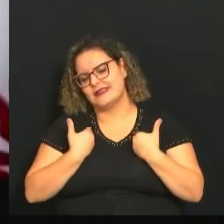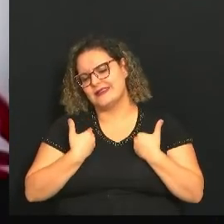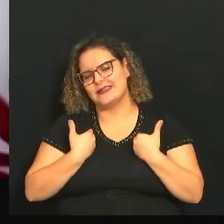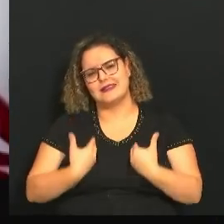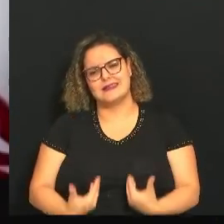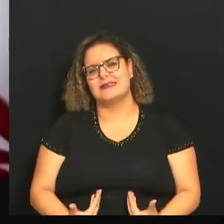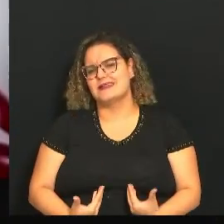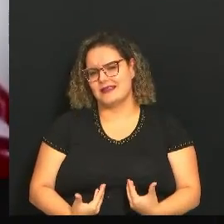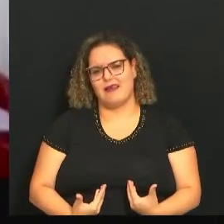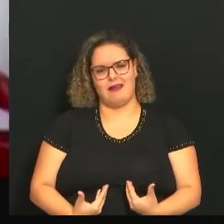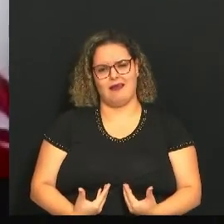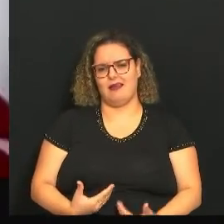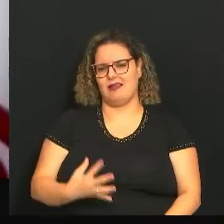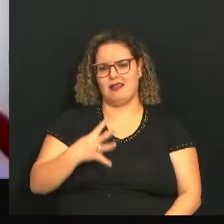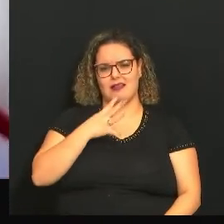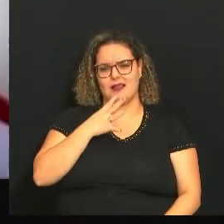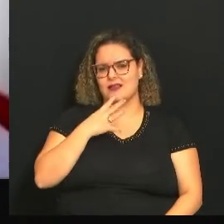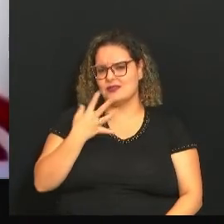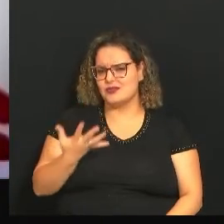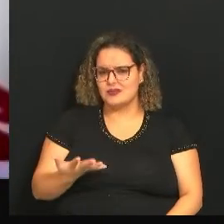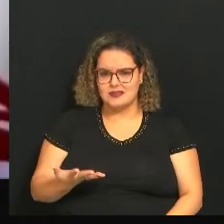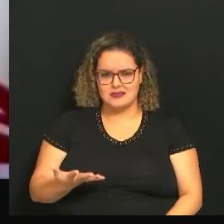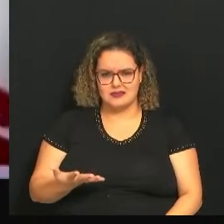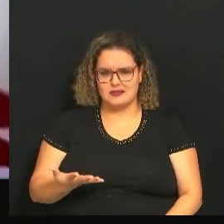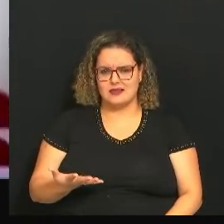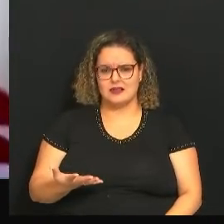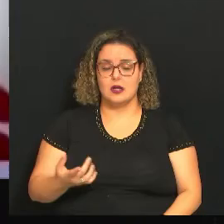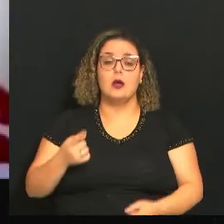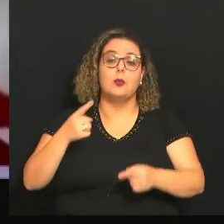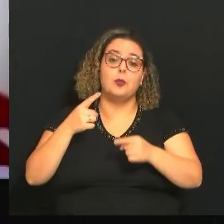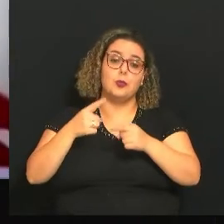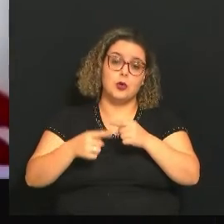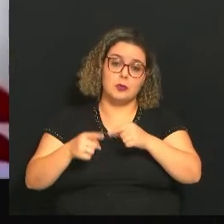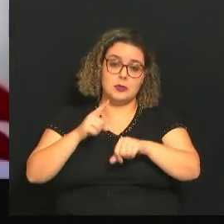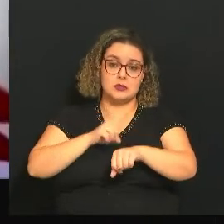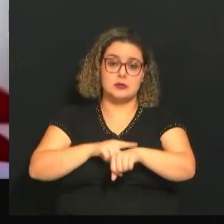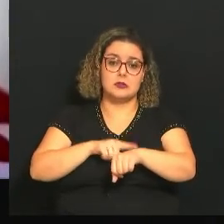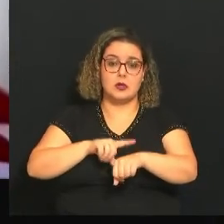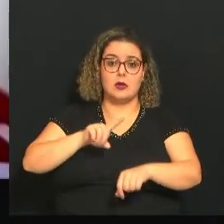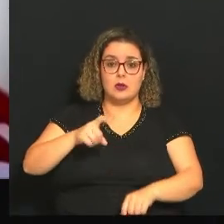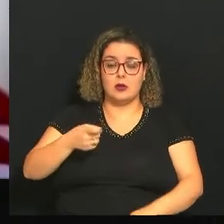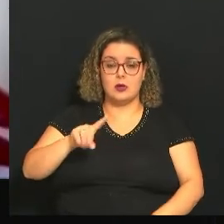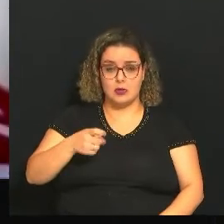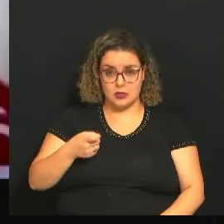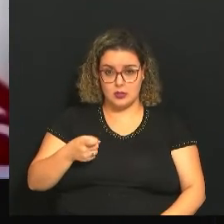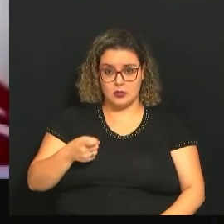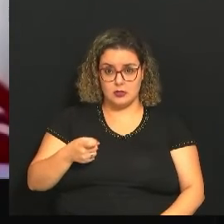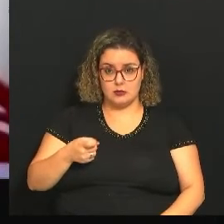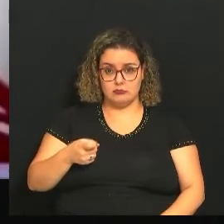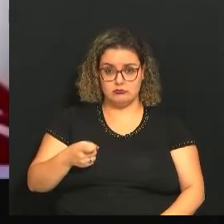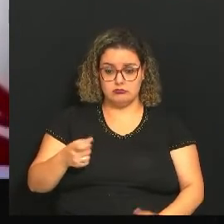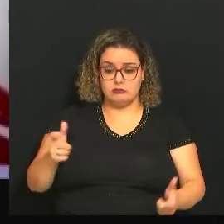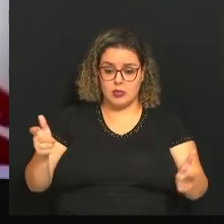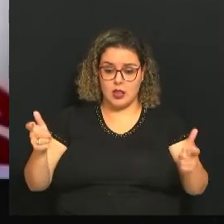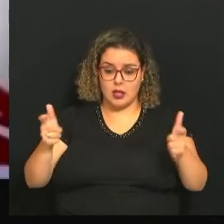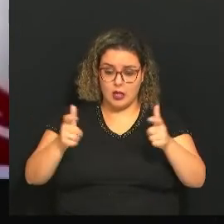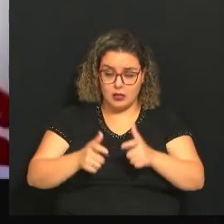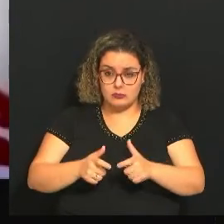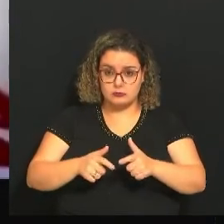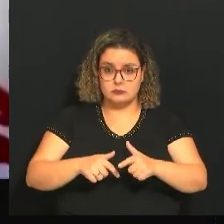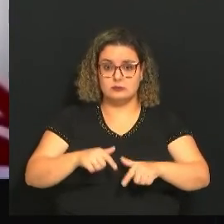de conhecer, né? Então, eu acho assim, a proibição da hora extra, a redução dos profissionais